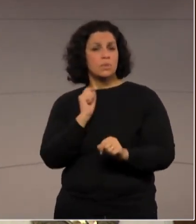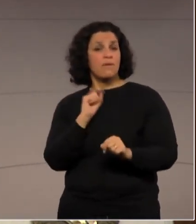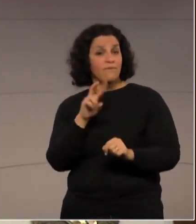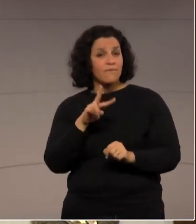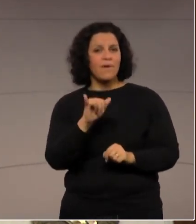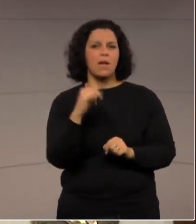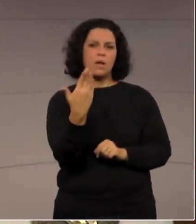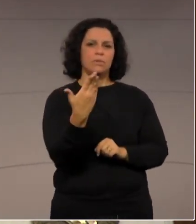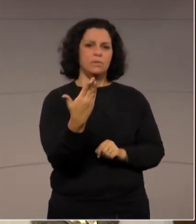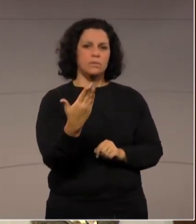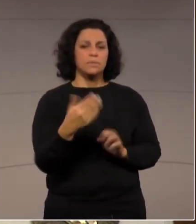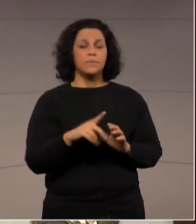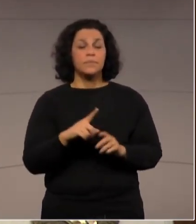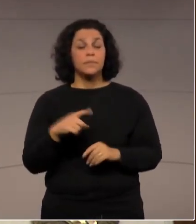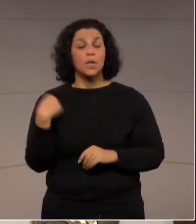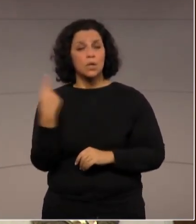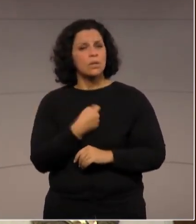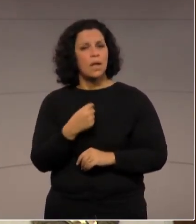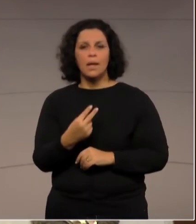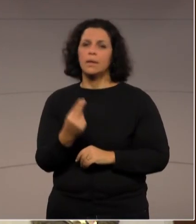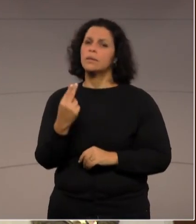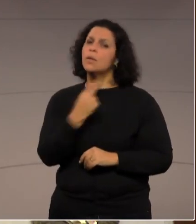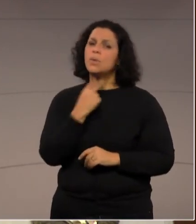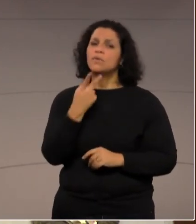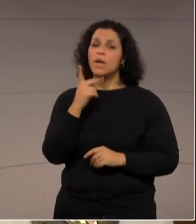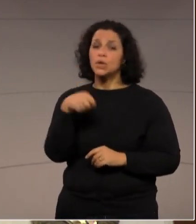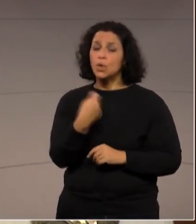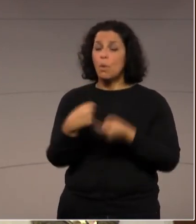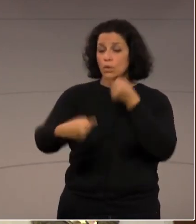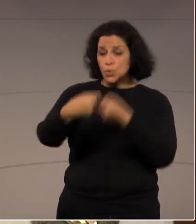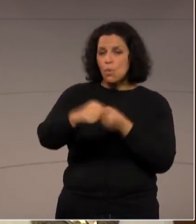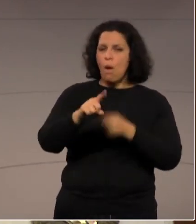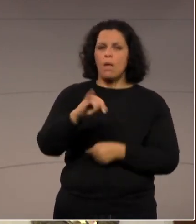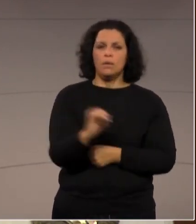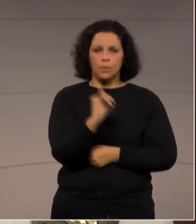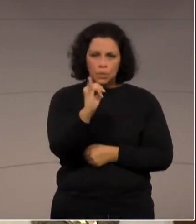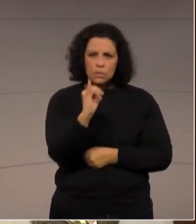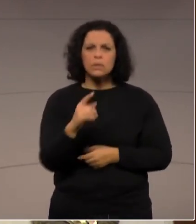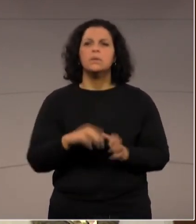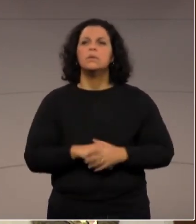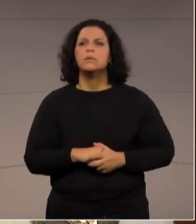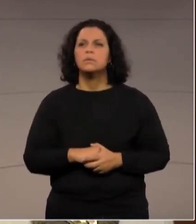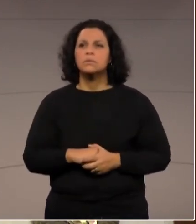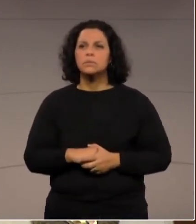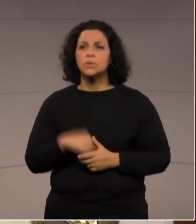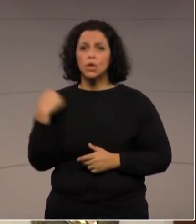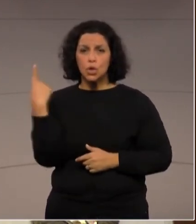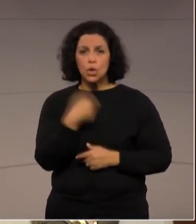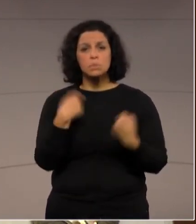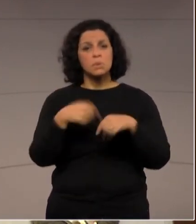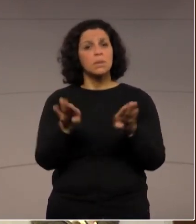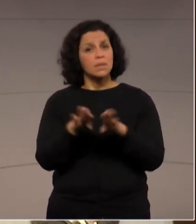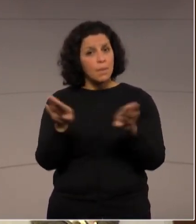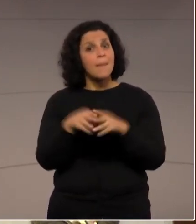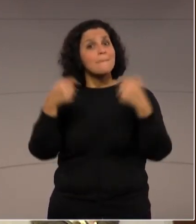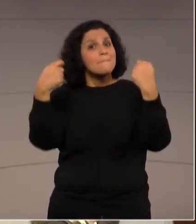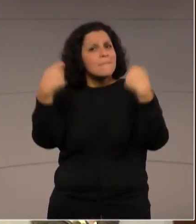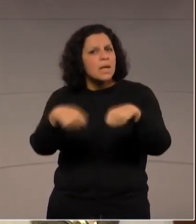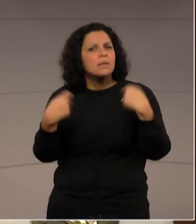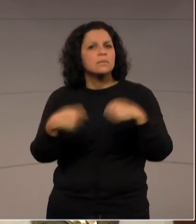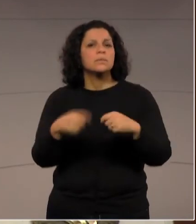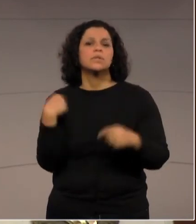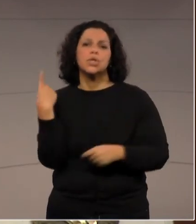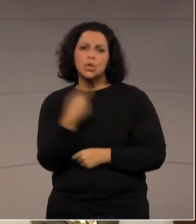mas não posso negar que o debate é importante é inteiramente dispensável